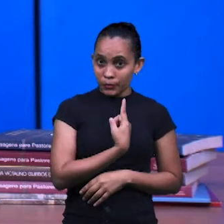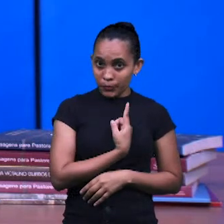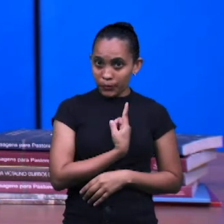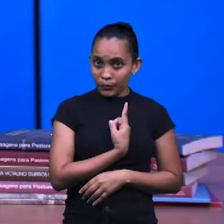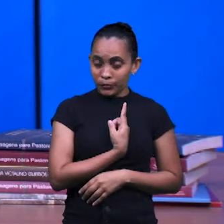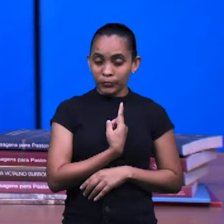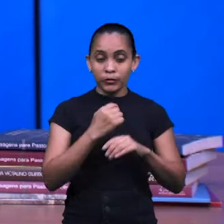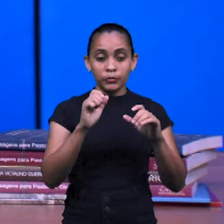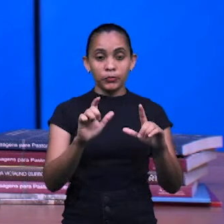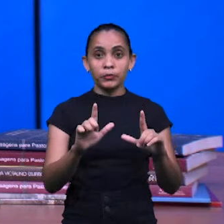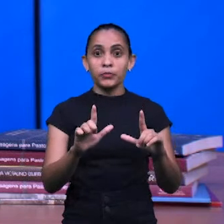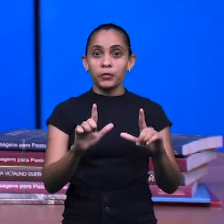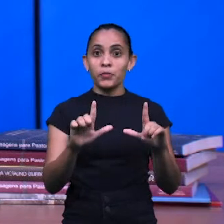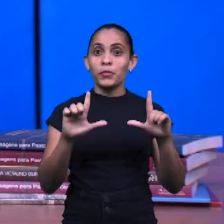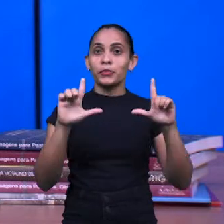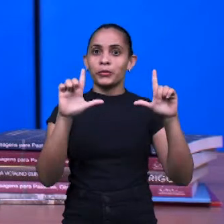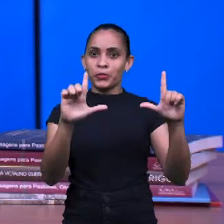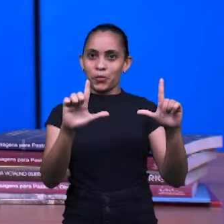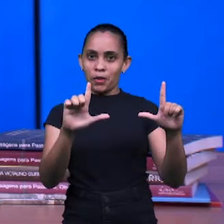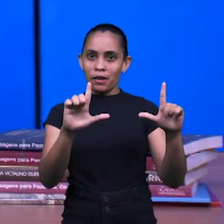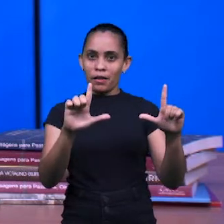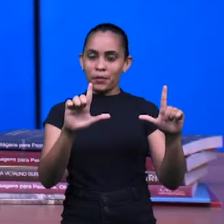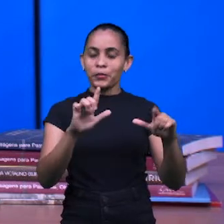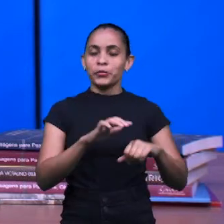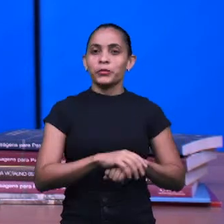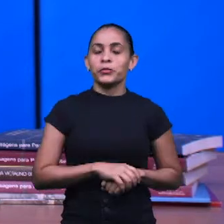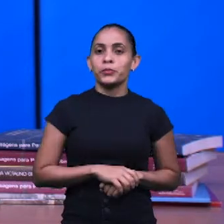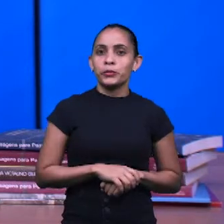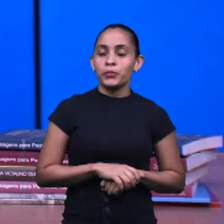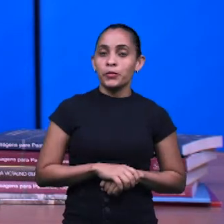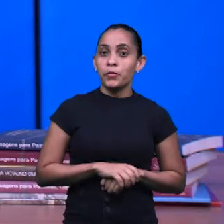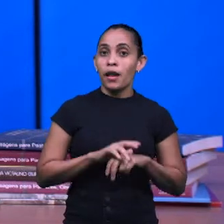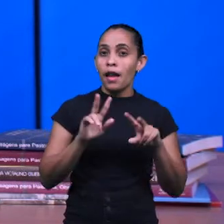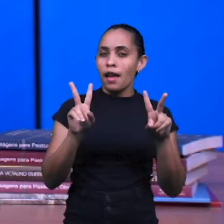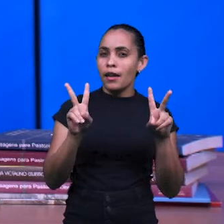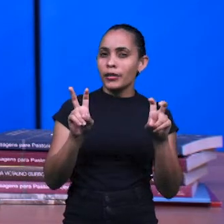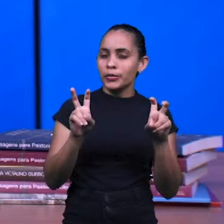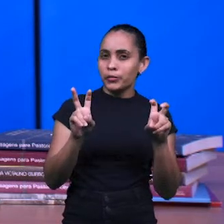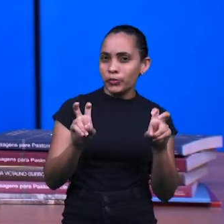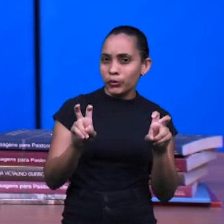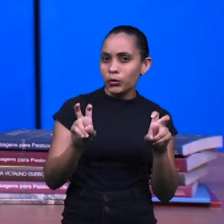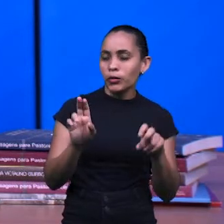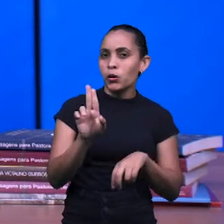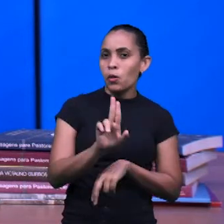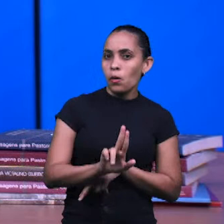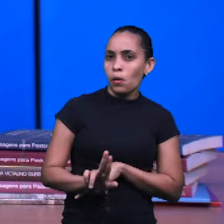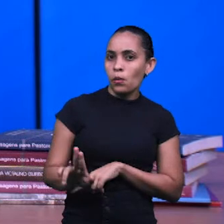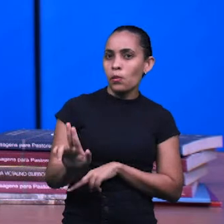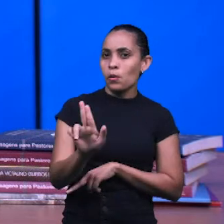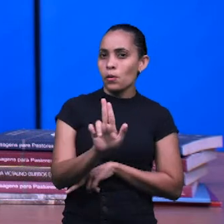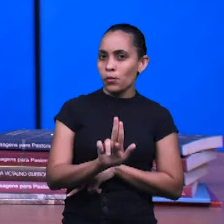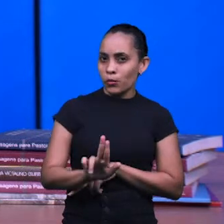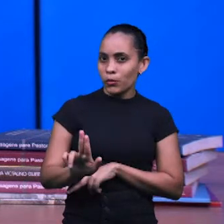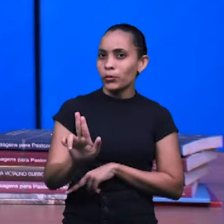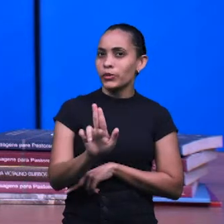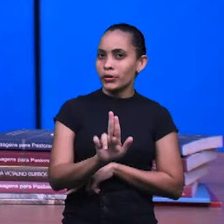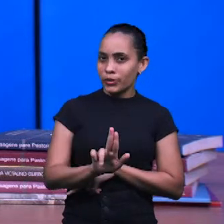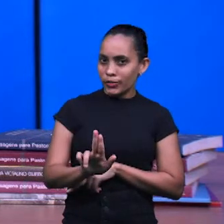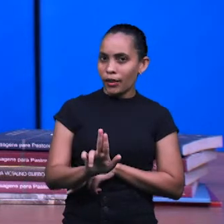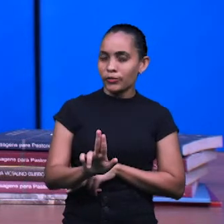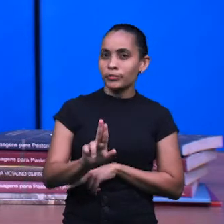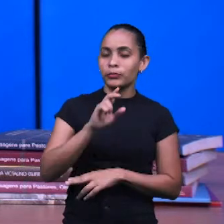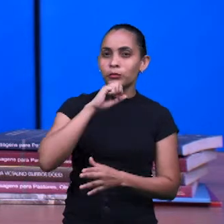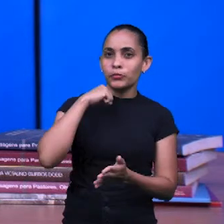agora ao entendimento de algumas expressões usadas em narrativas ou narrações do